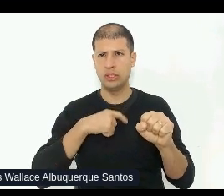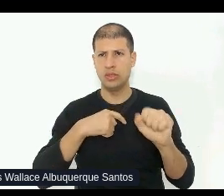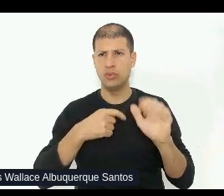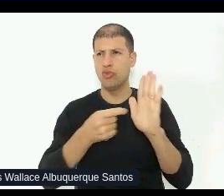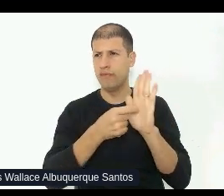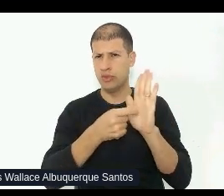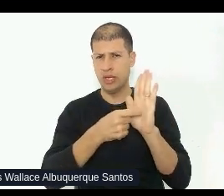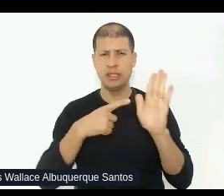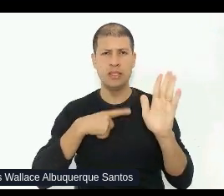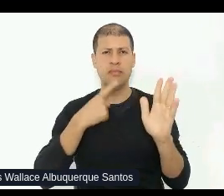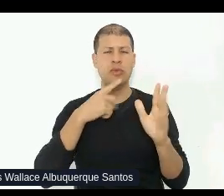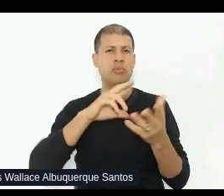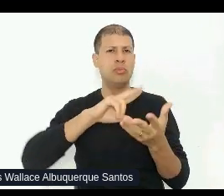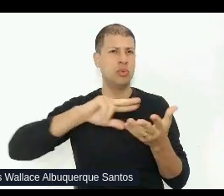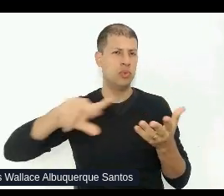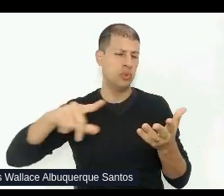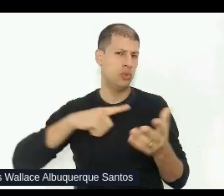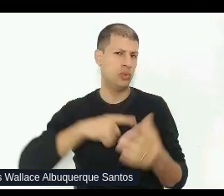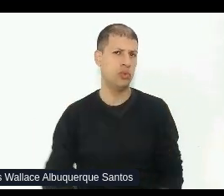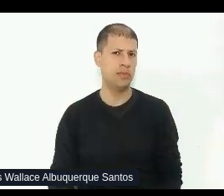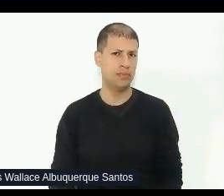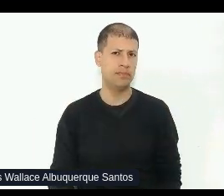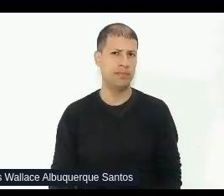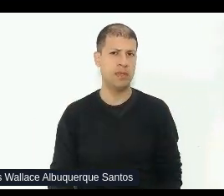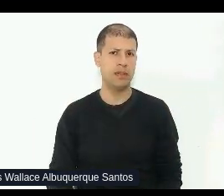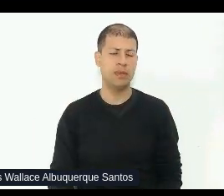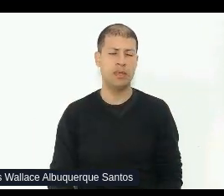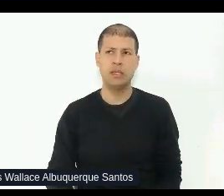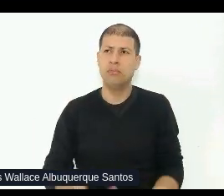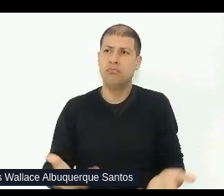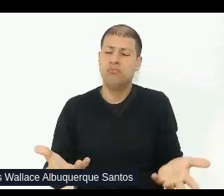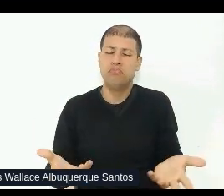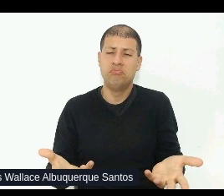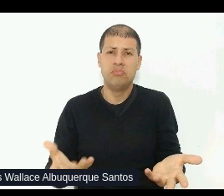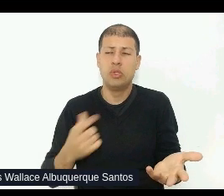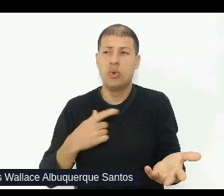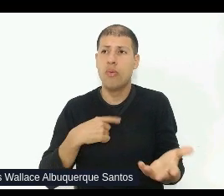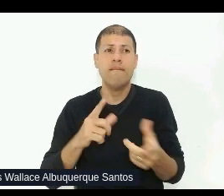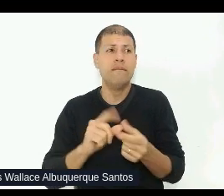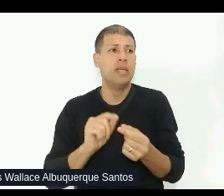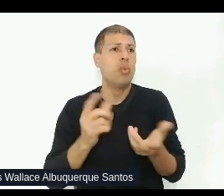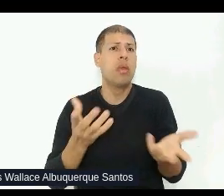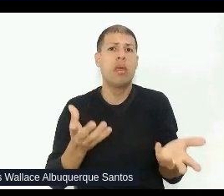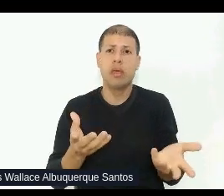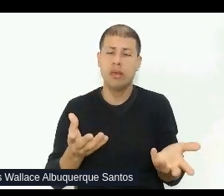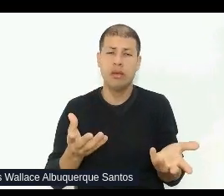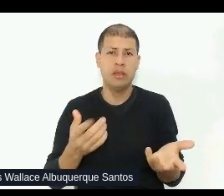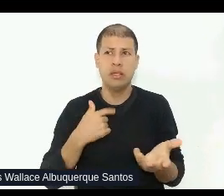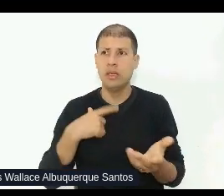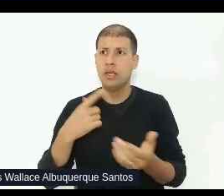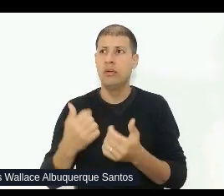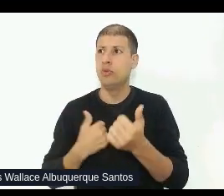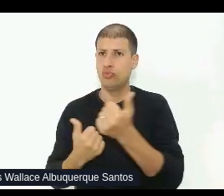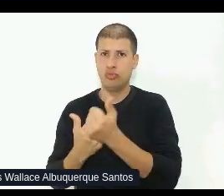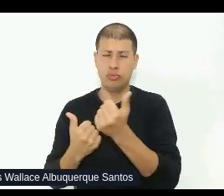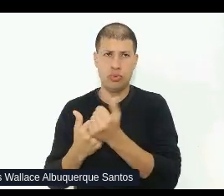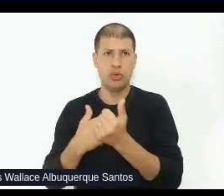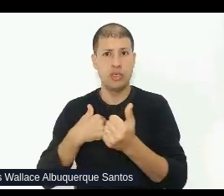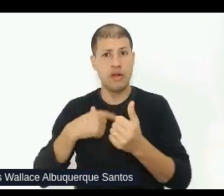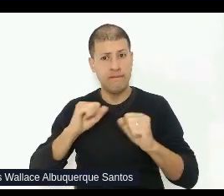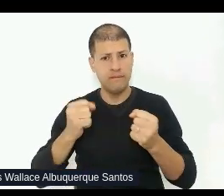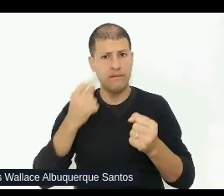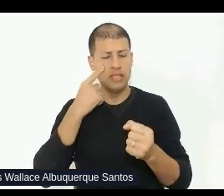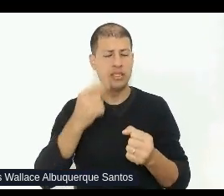telas. Então, assim, não tinha muita coisa que eu pudesse fazer, né, porque o suporte do Figma não fazia a leitura de texto.